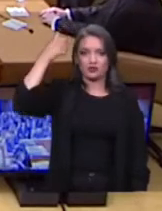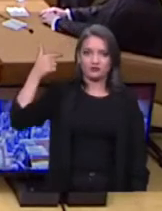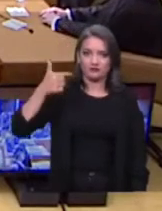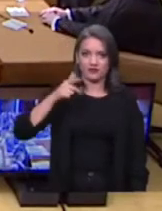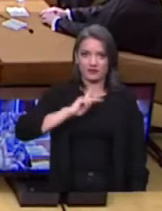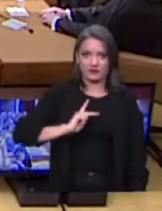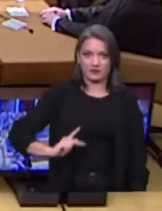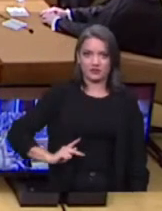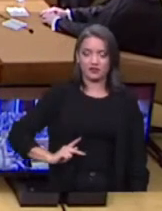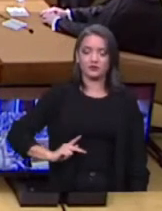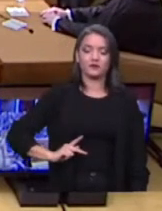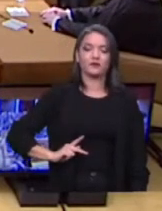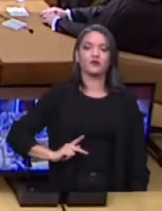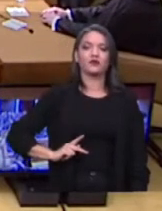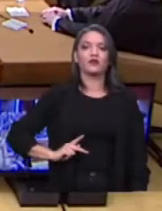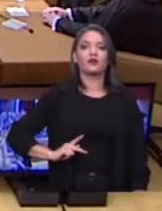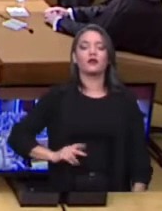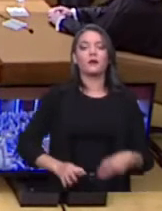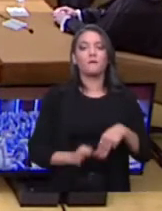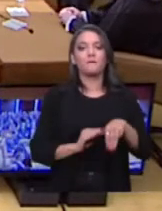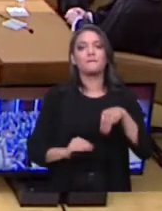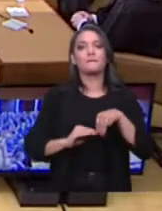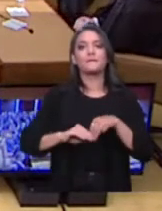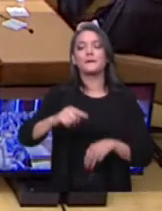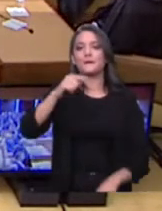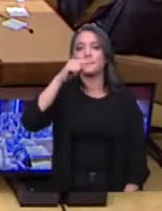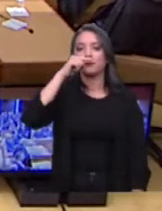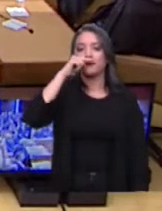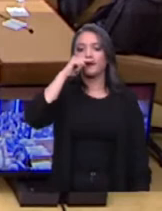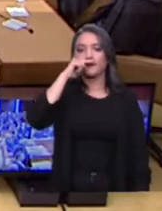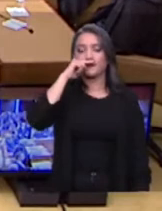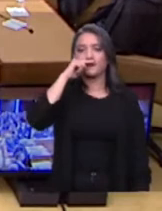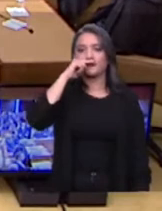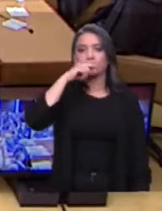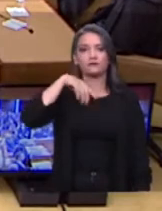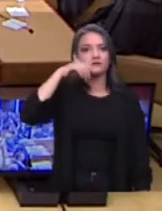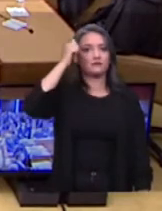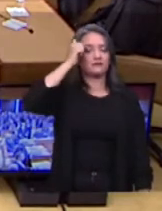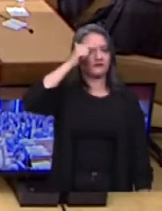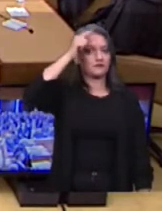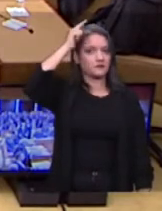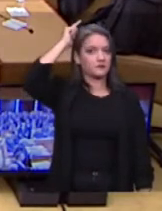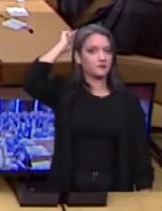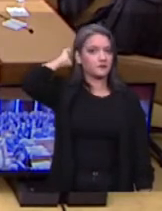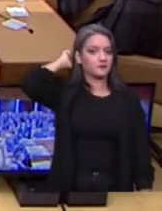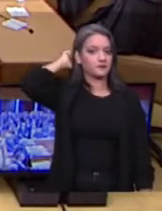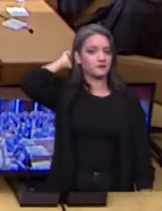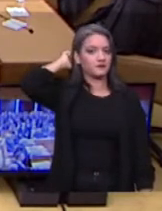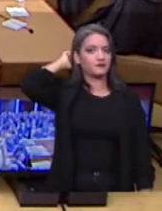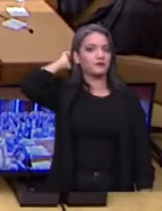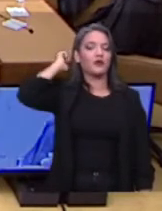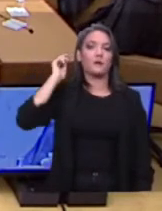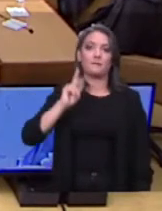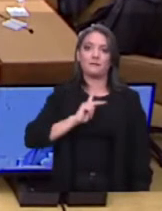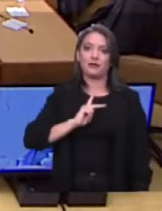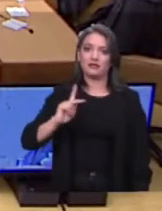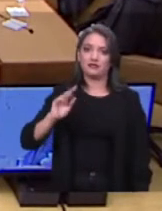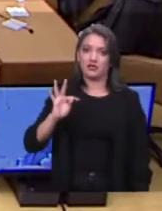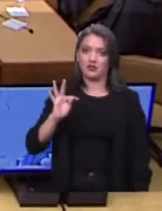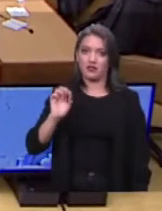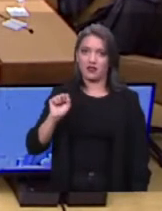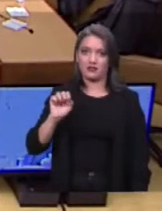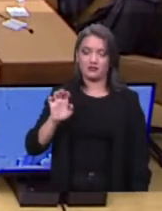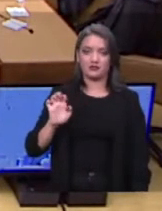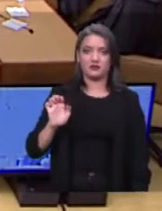vice-presidente Ministro Luiz Edson fachin Ministro Alexandre de Moraes presidente do